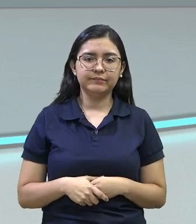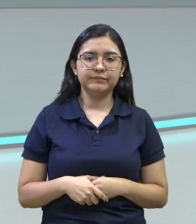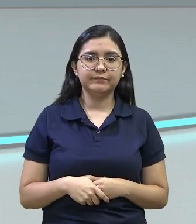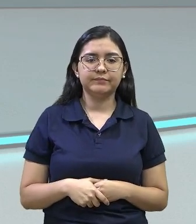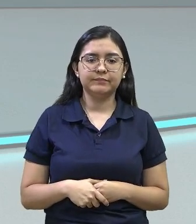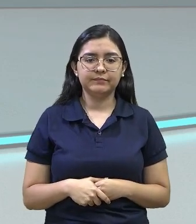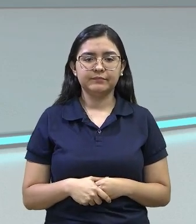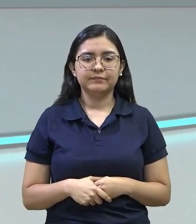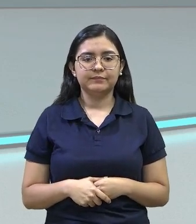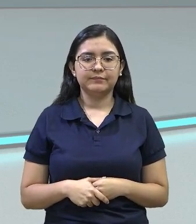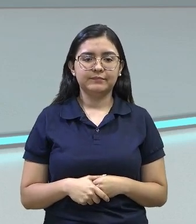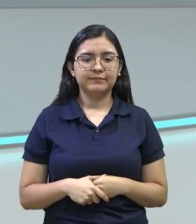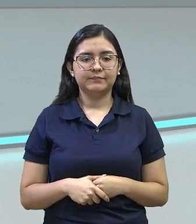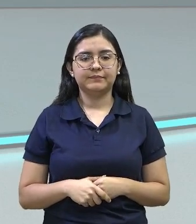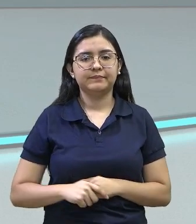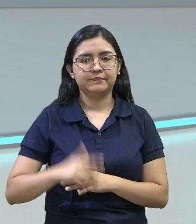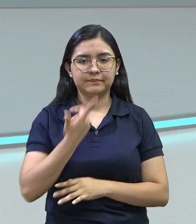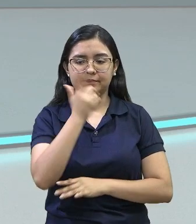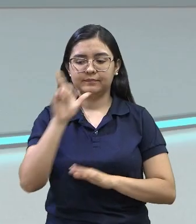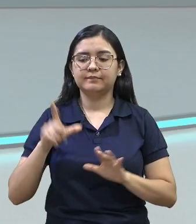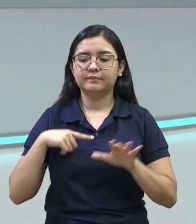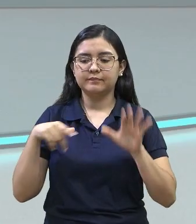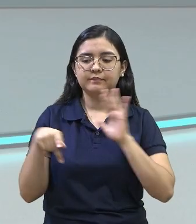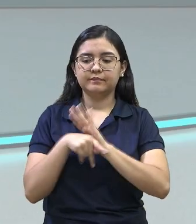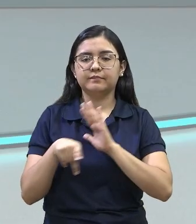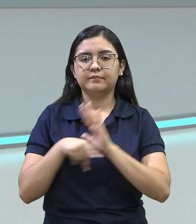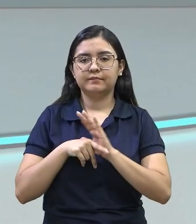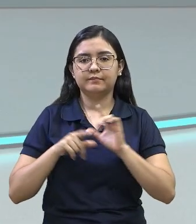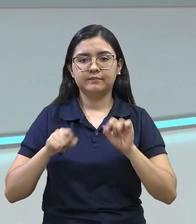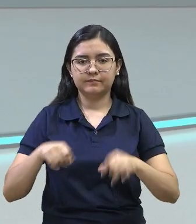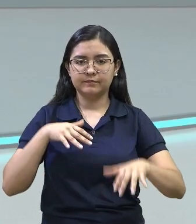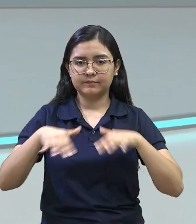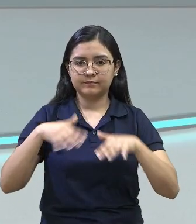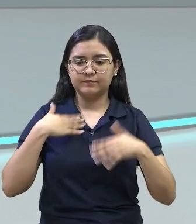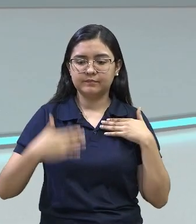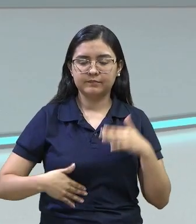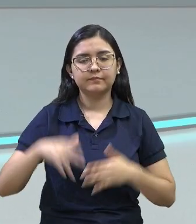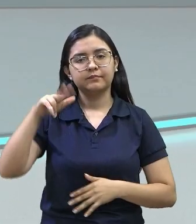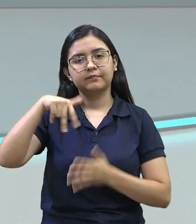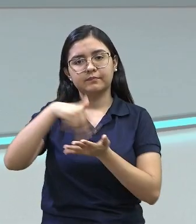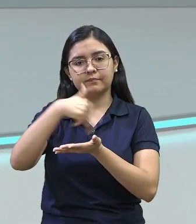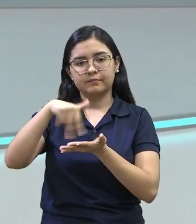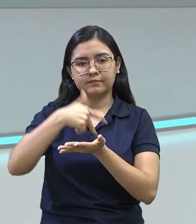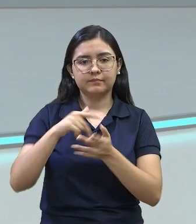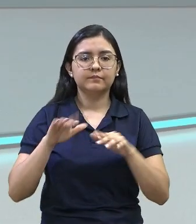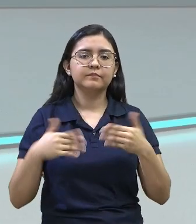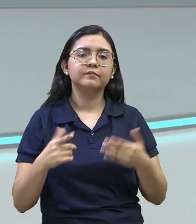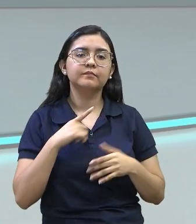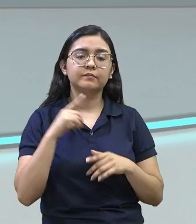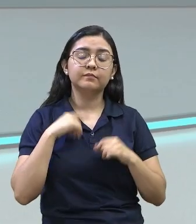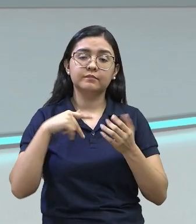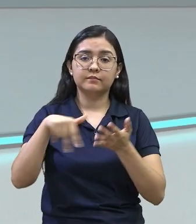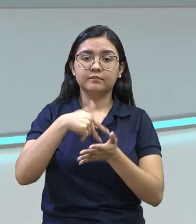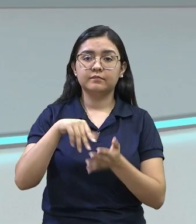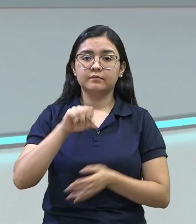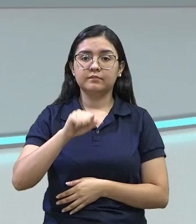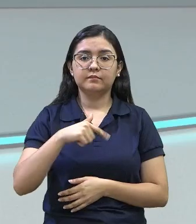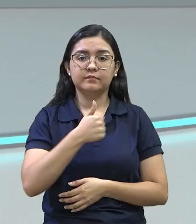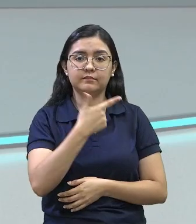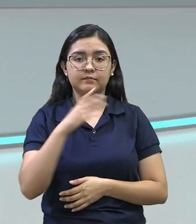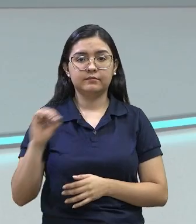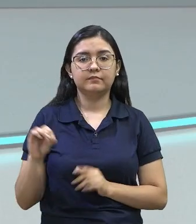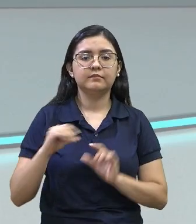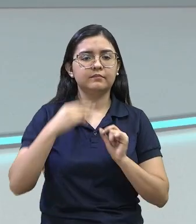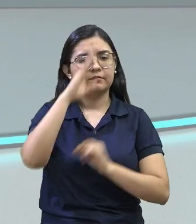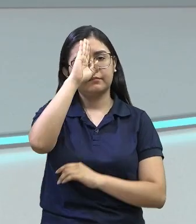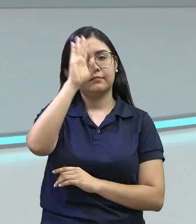outra categoria, né, da cultura corporal, que é a dança. E nós vimos aí as danças de salão, mais